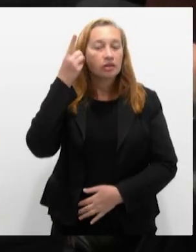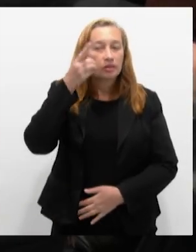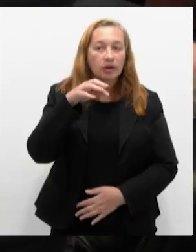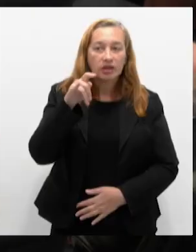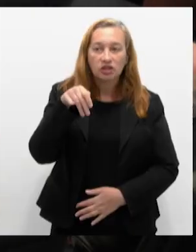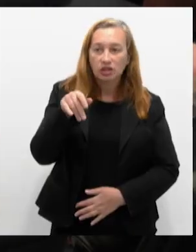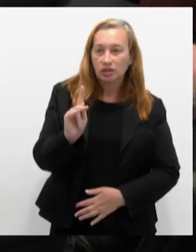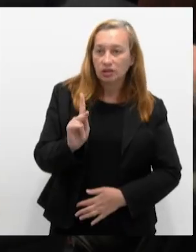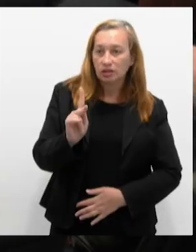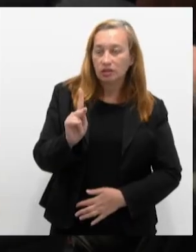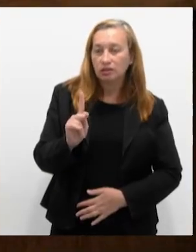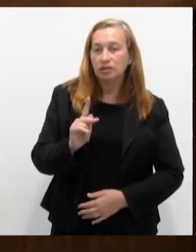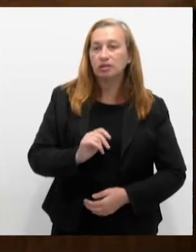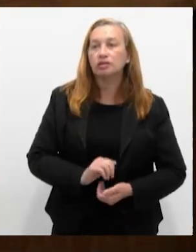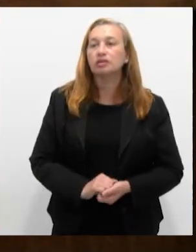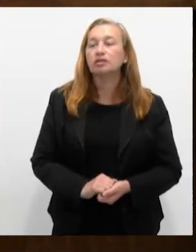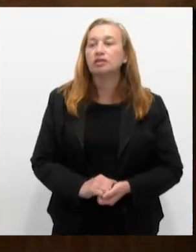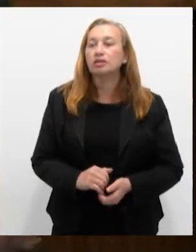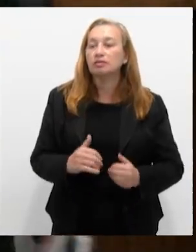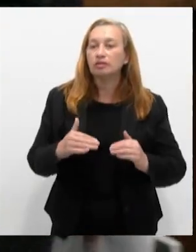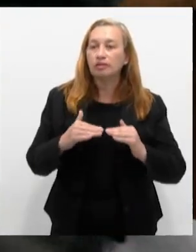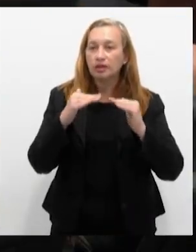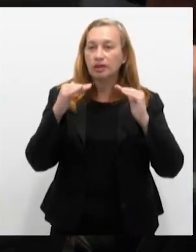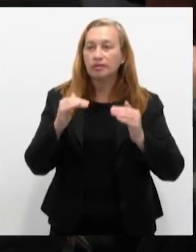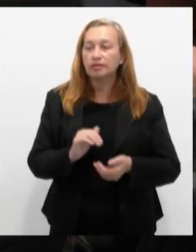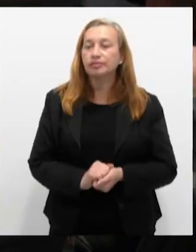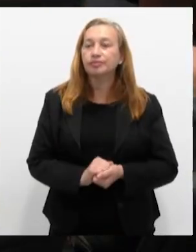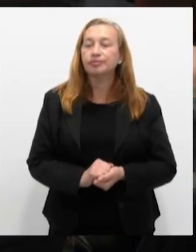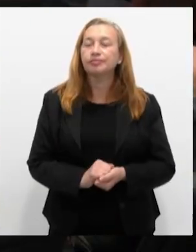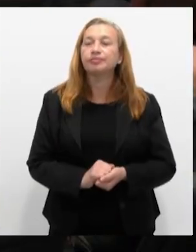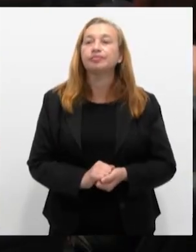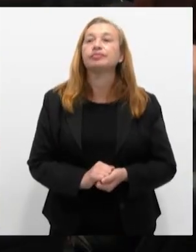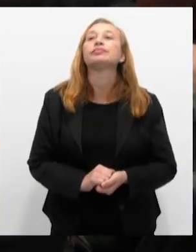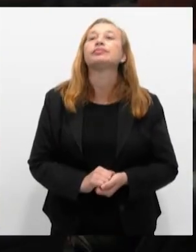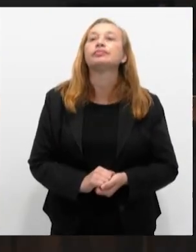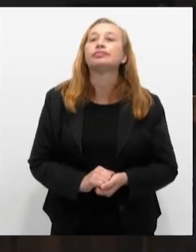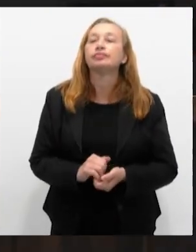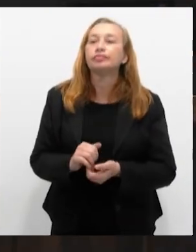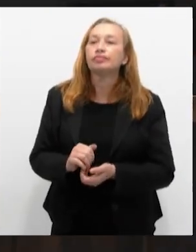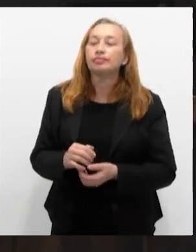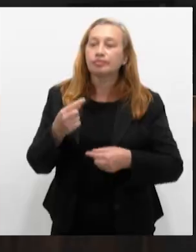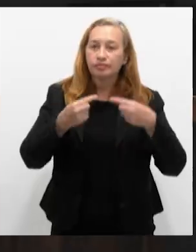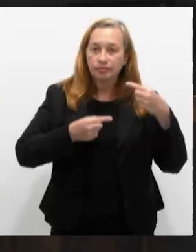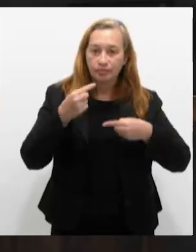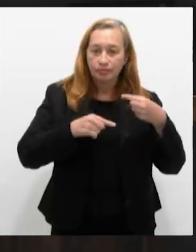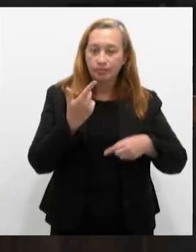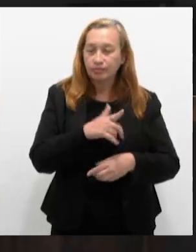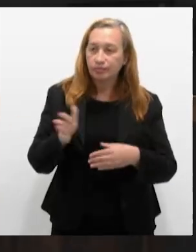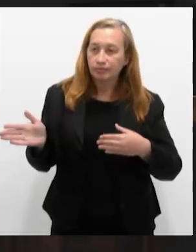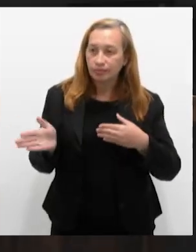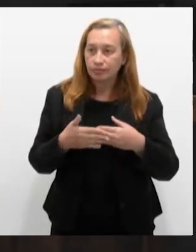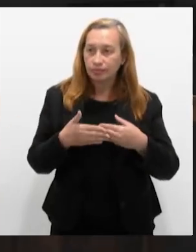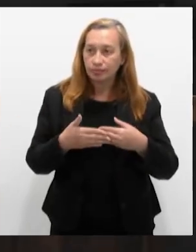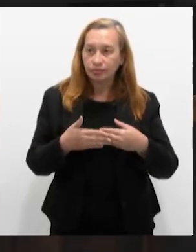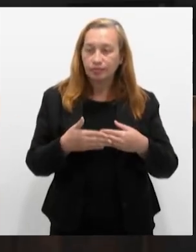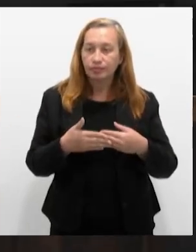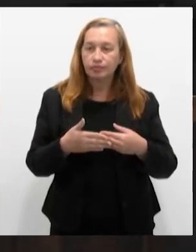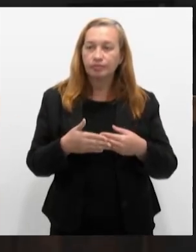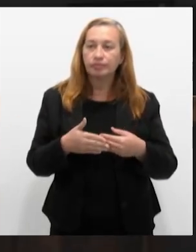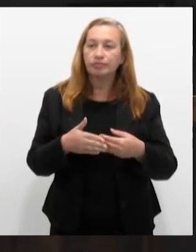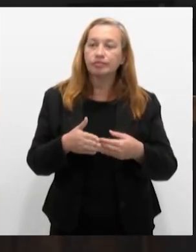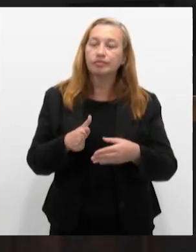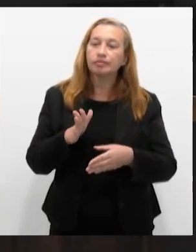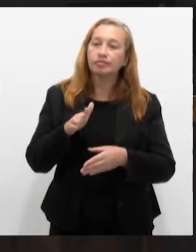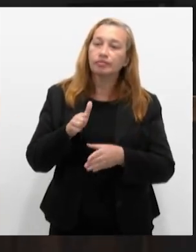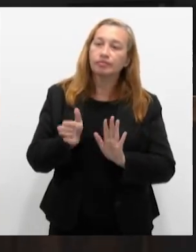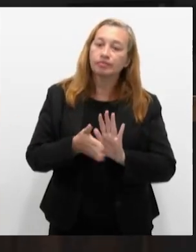Alexandre Quinoploc, por favor. Favorável. Com os pareceres emitidos, em discussão, não havendo mais quem queira discutir,